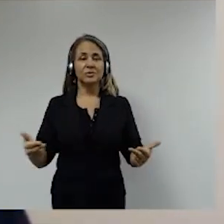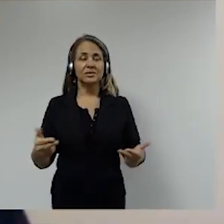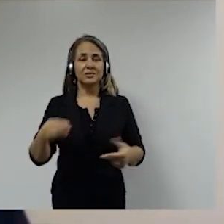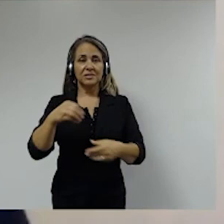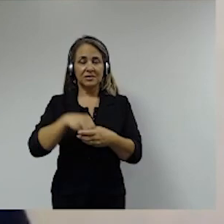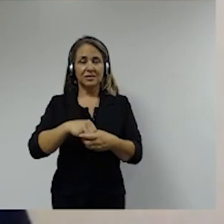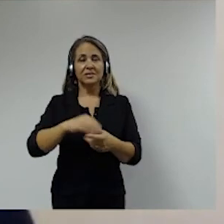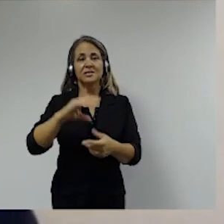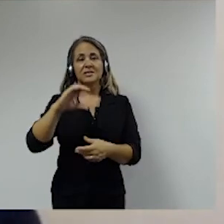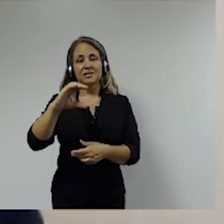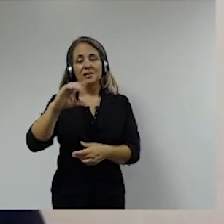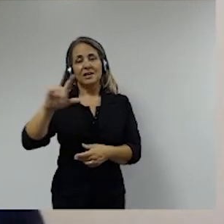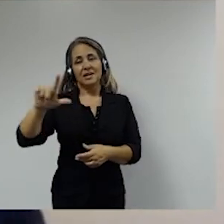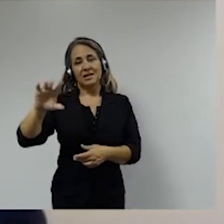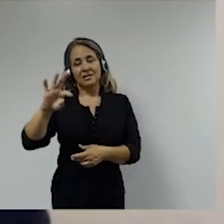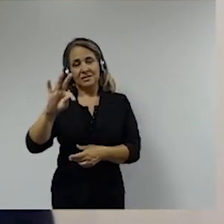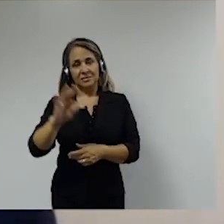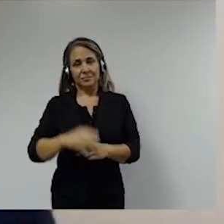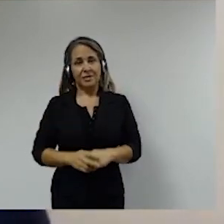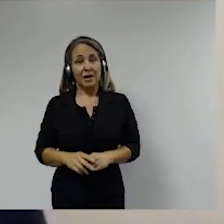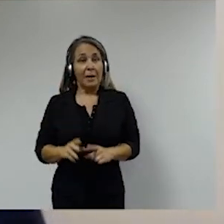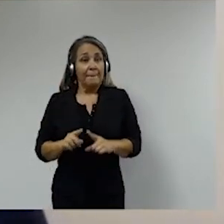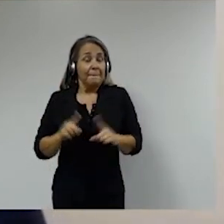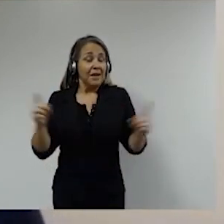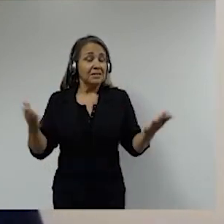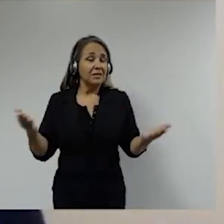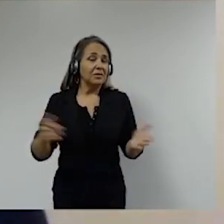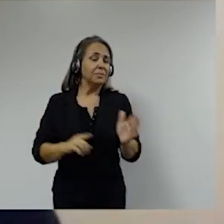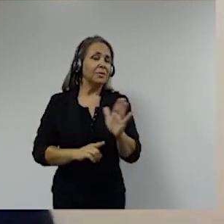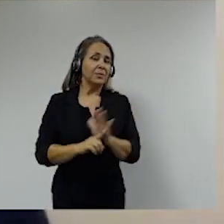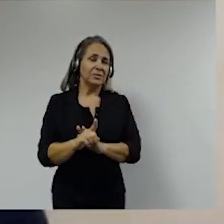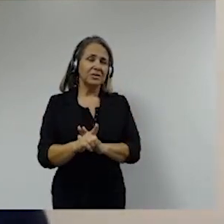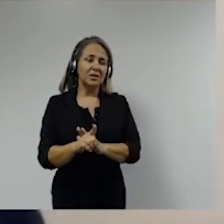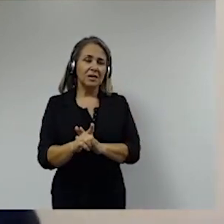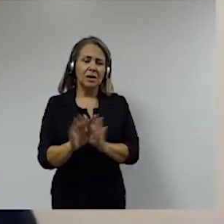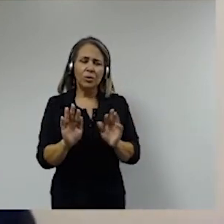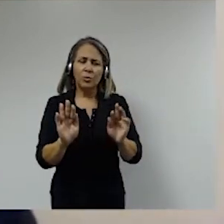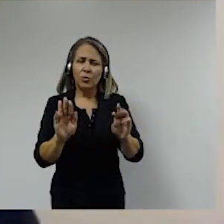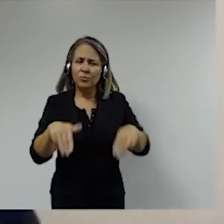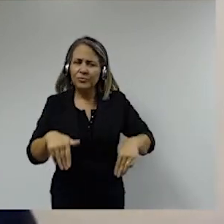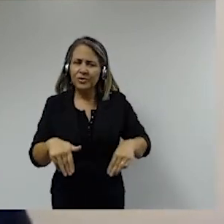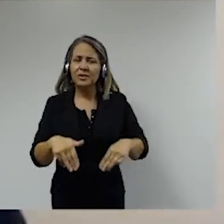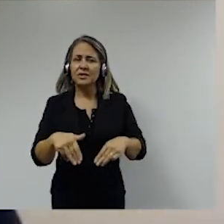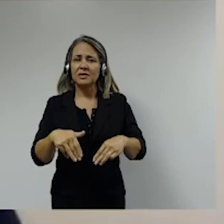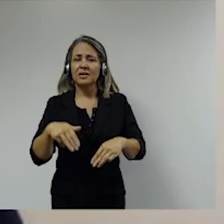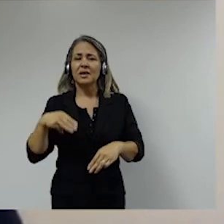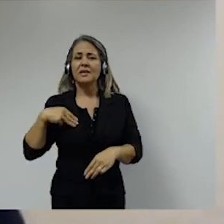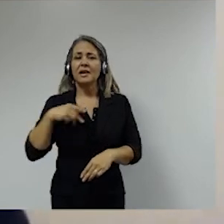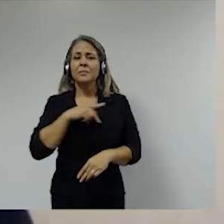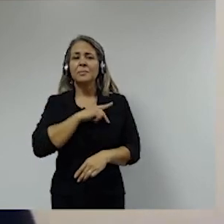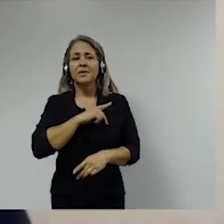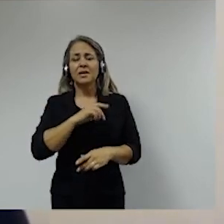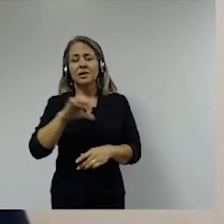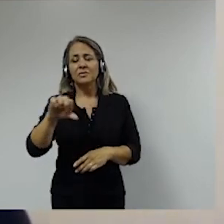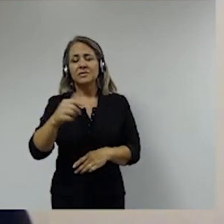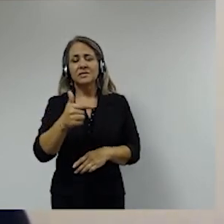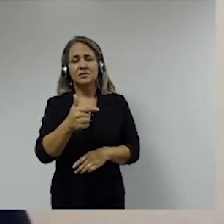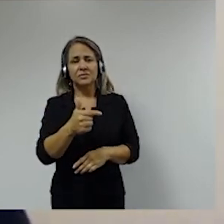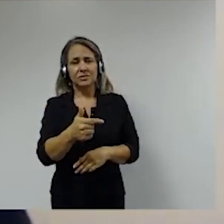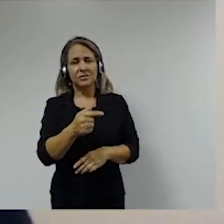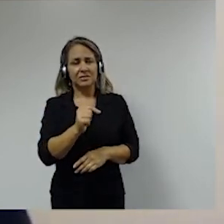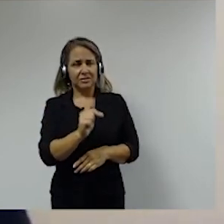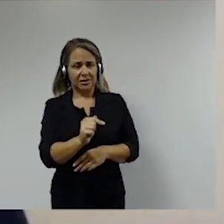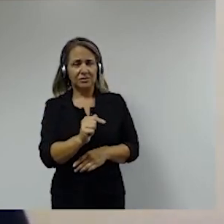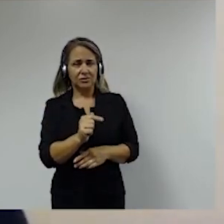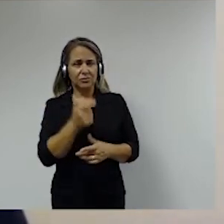na CLT. Mas aí fica um questionamento: com o fim da vigência da MP 927, o teletrabalho